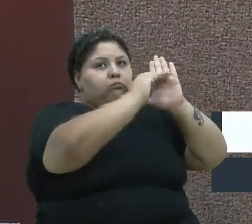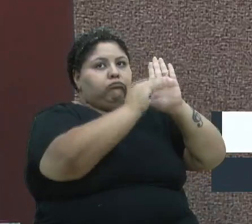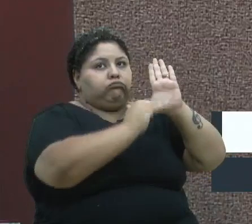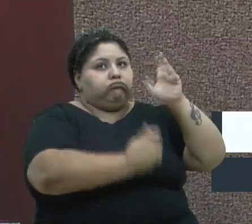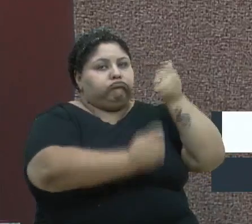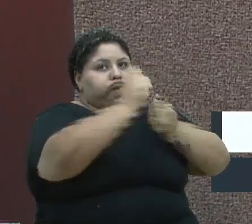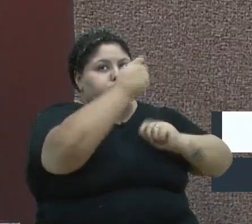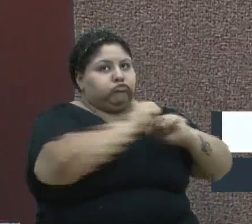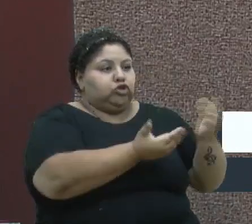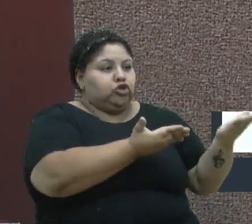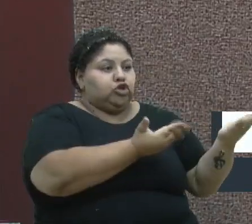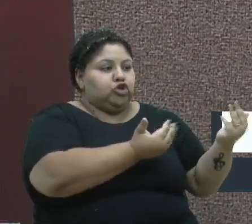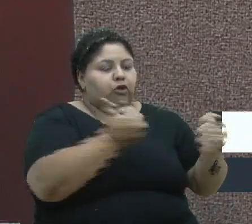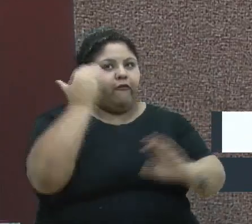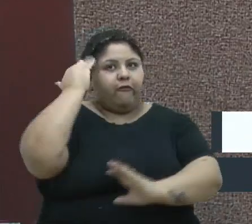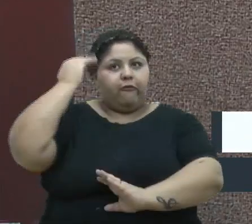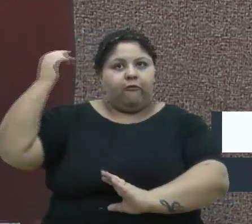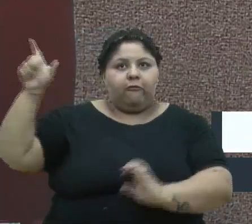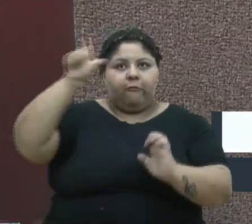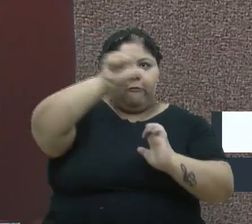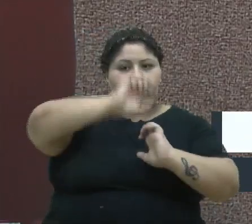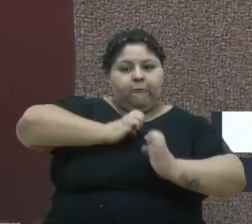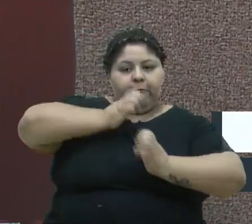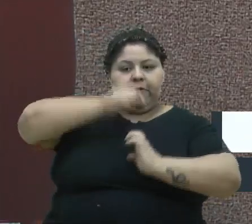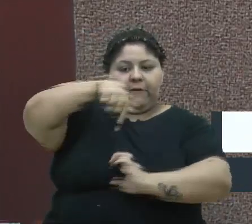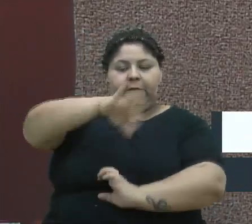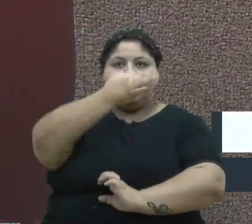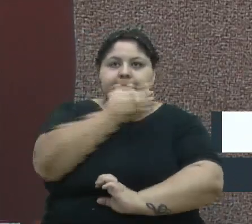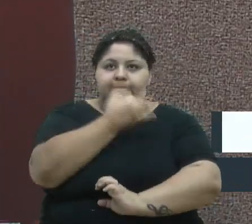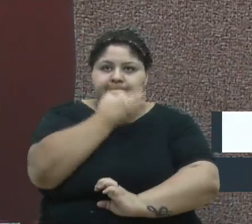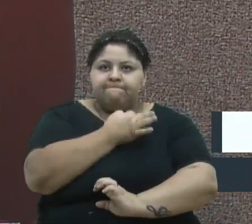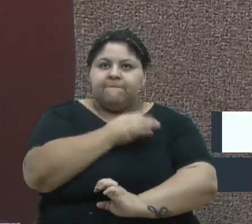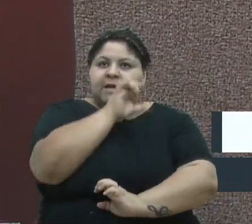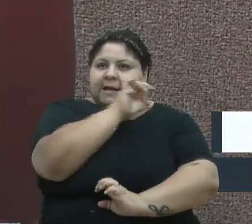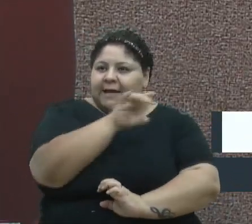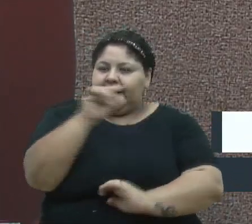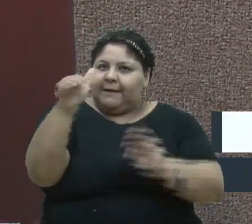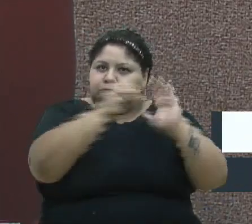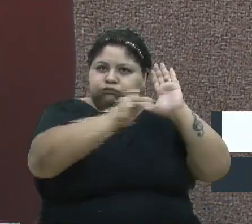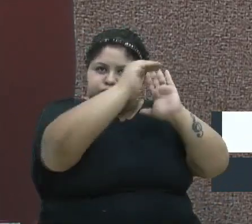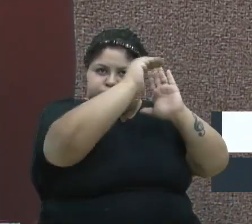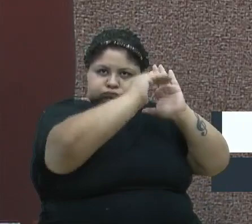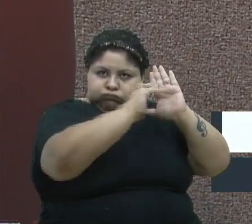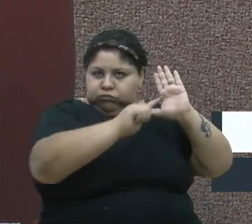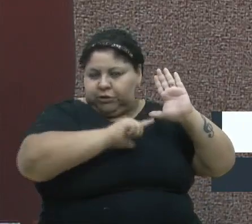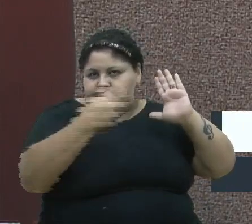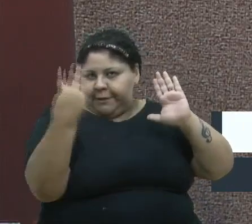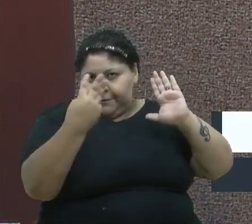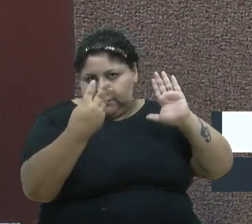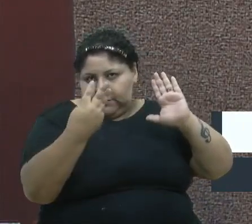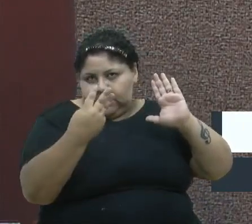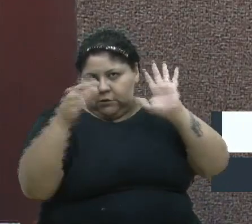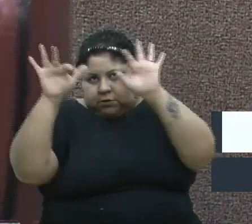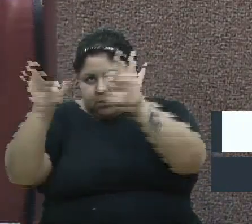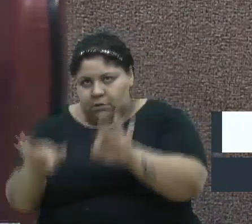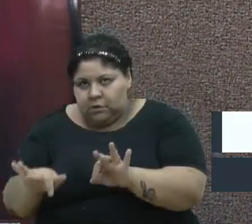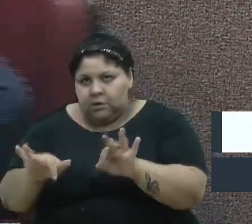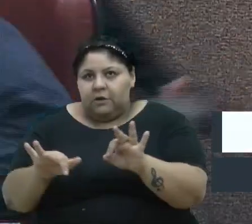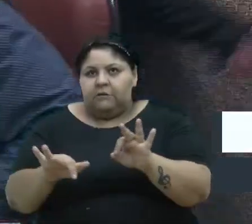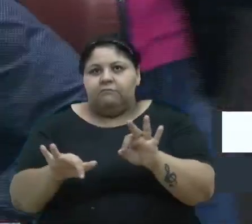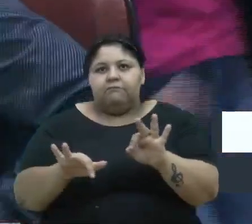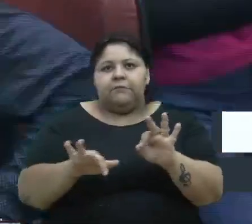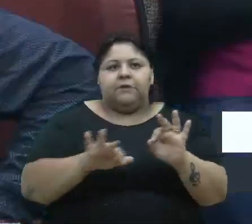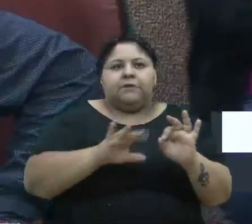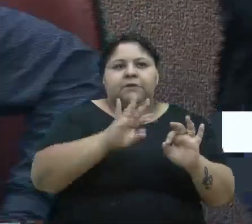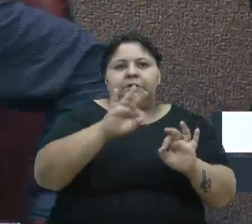Prêmio Jovem Talento Empreendedor do município de Caxias do Sul. Cada categoria tinha 3 finalistas e a Tertec conquistou o primeiro lugar.